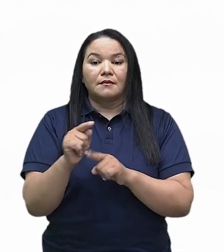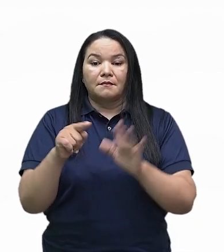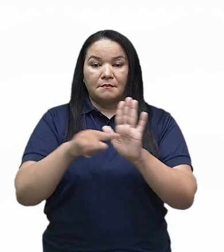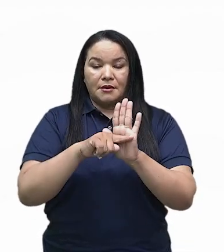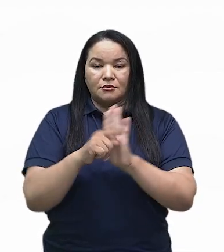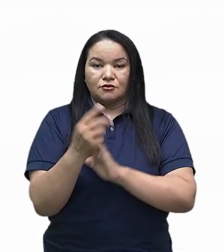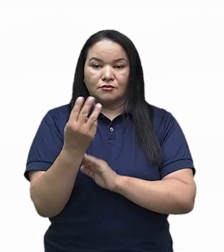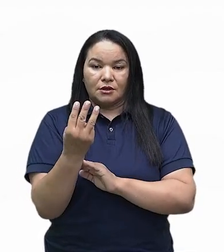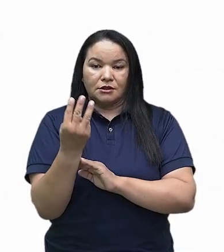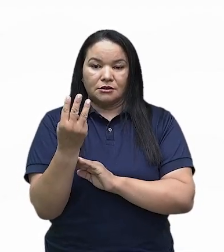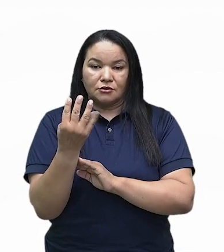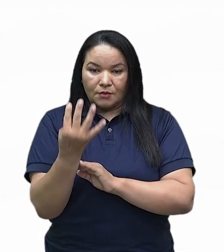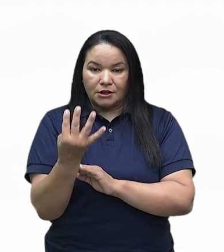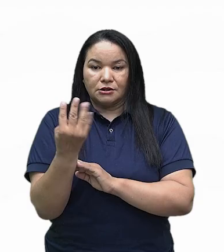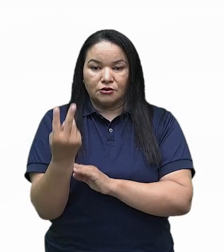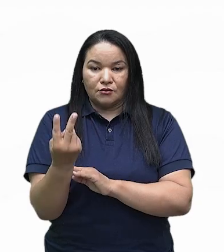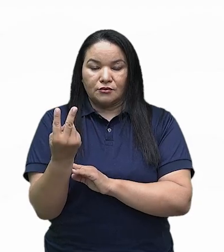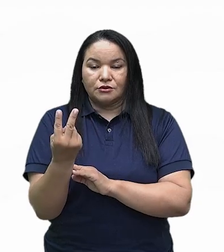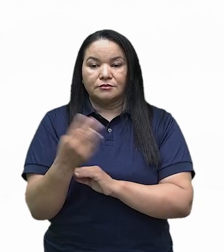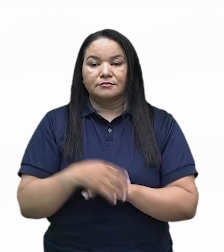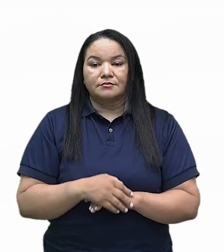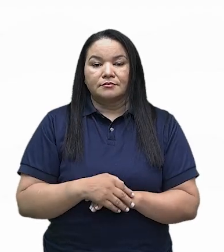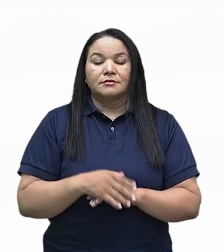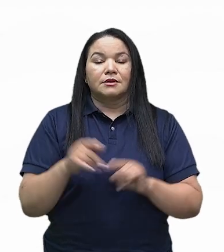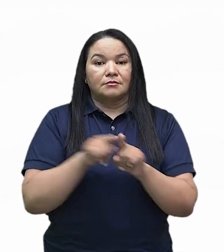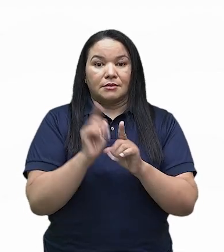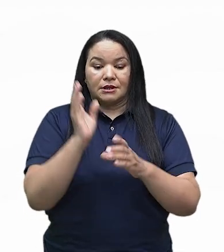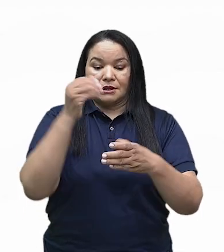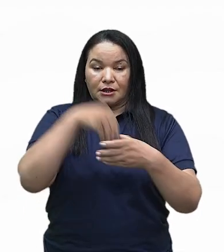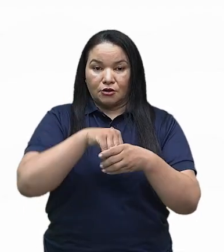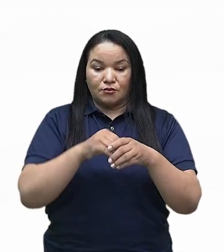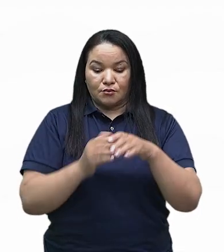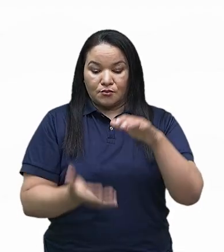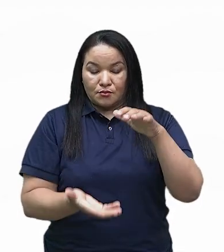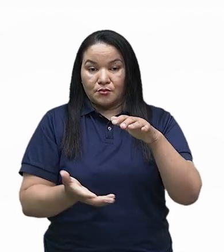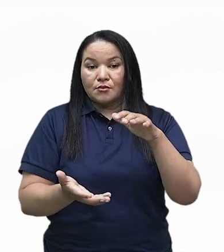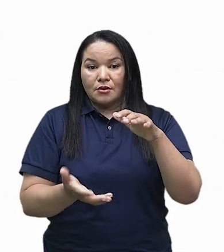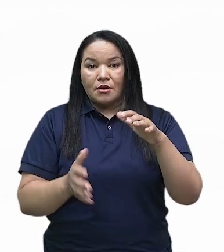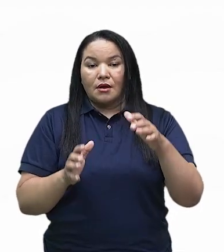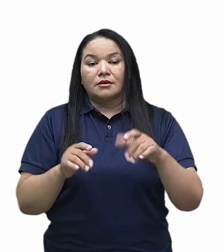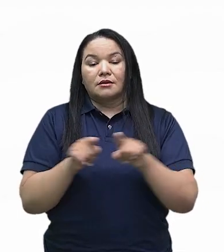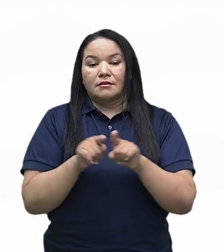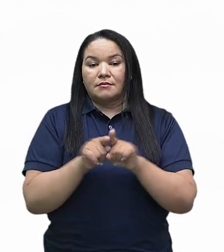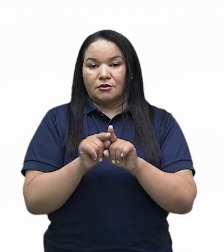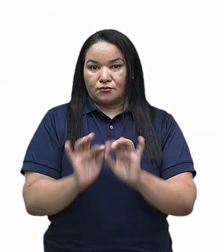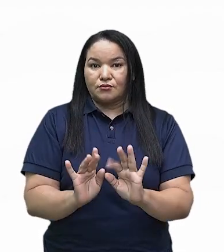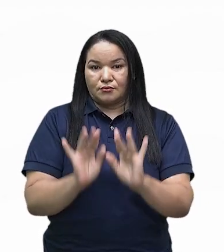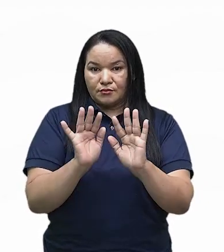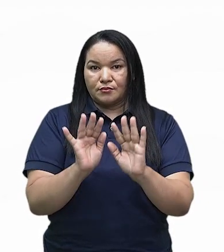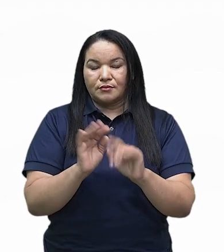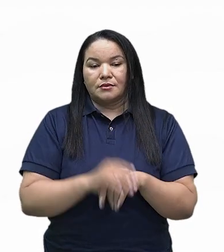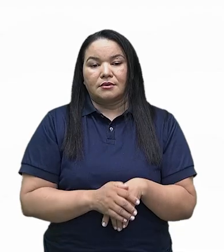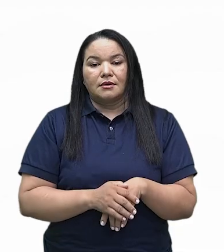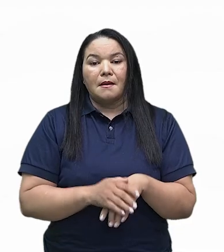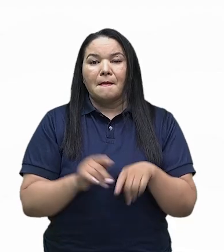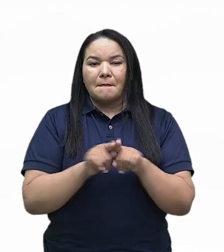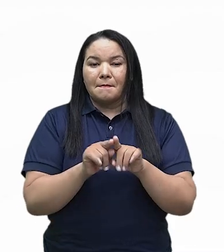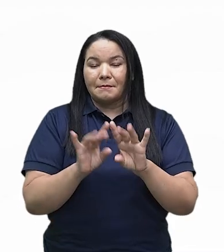graus Celsius. Ele é armazenado em botijões, como a gente conhece, né? No estado líquido.